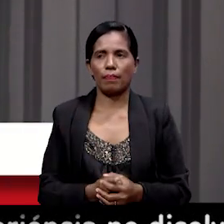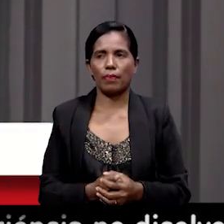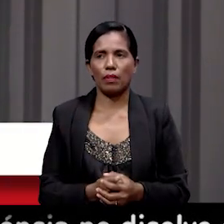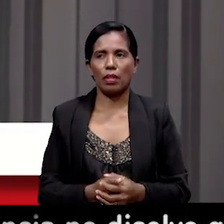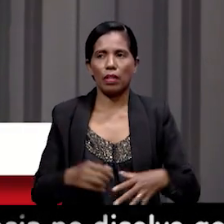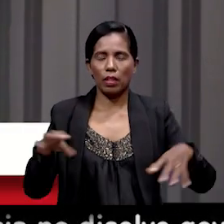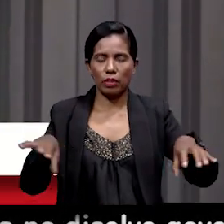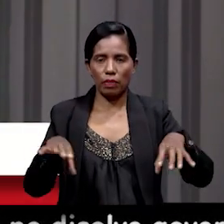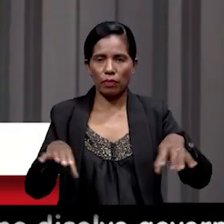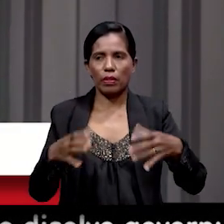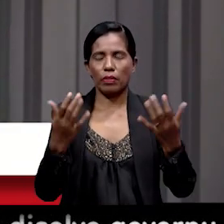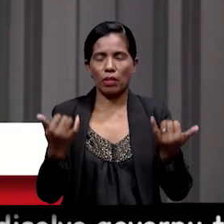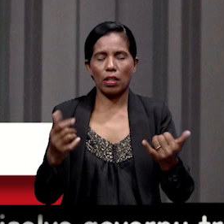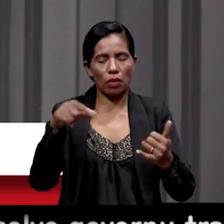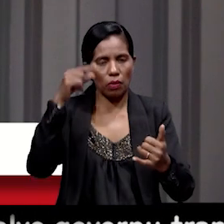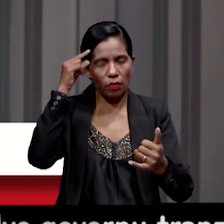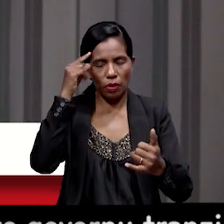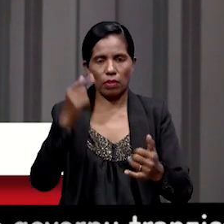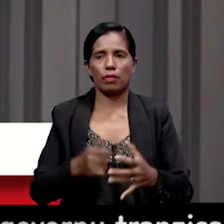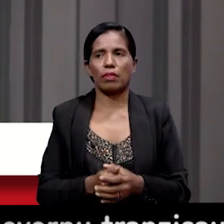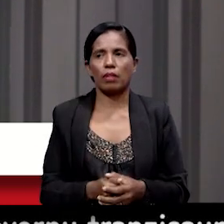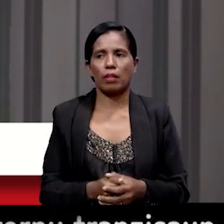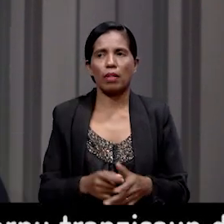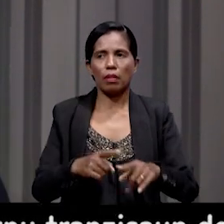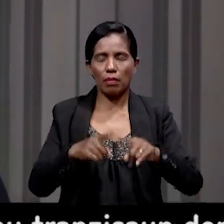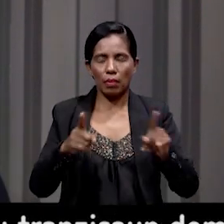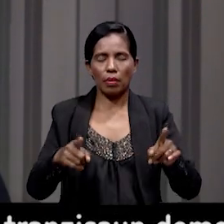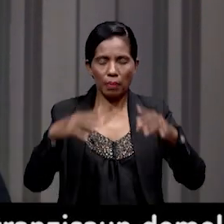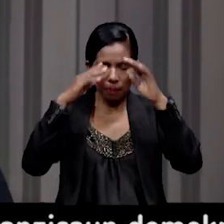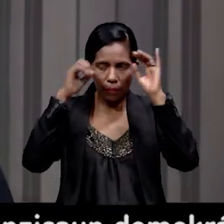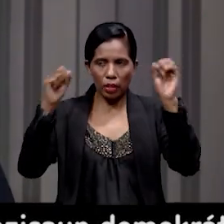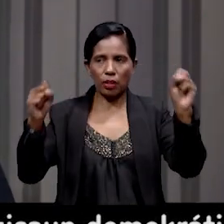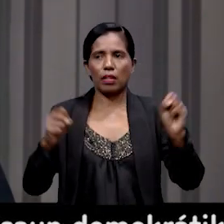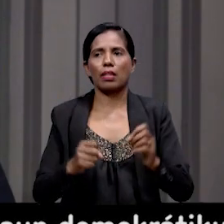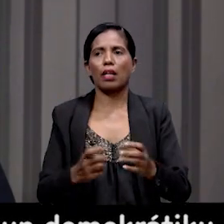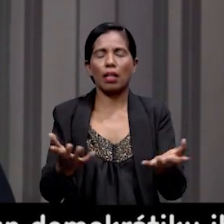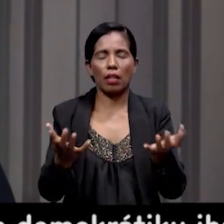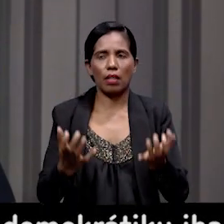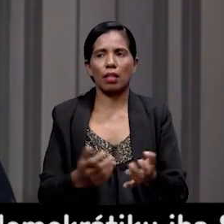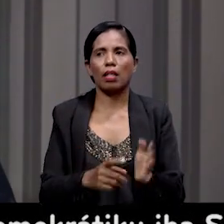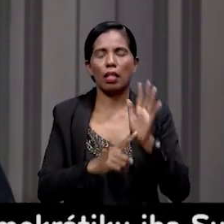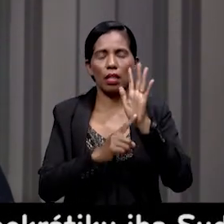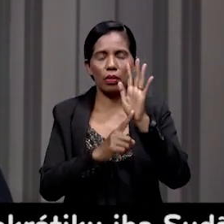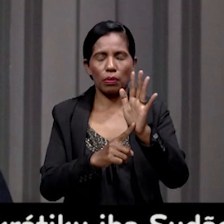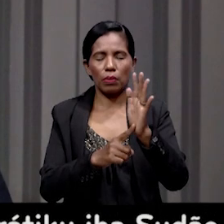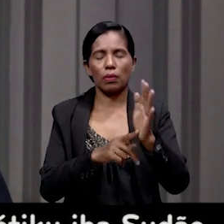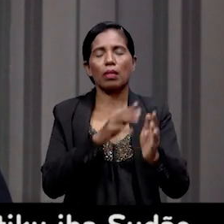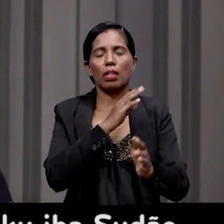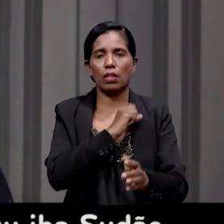Serviço nele governo nian. Mas be Presidente da República ha cara como ha tudo ne